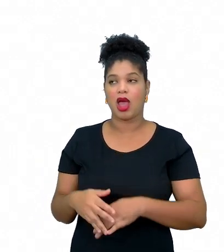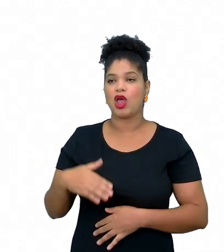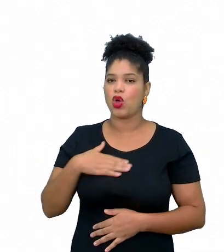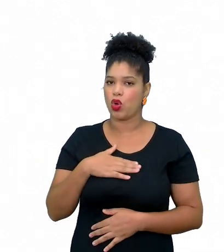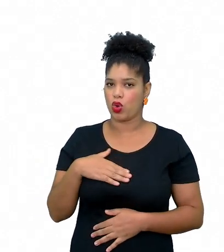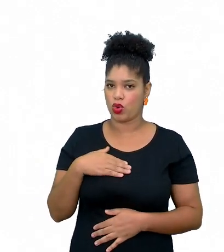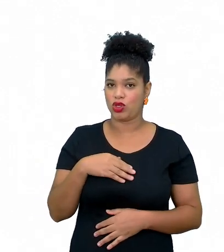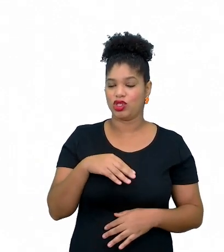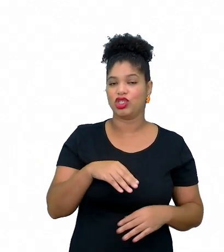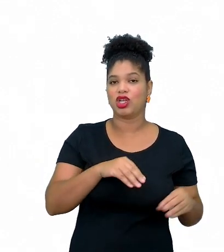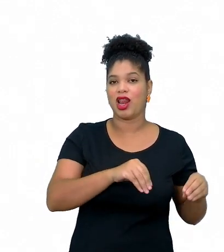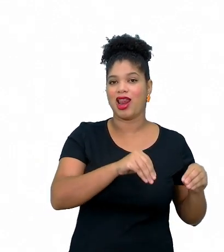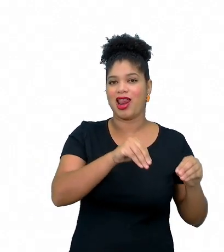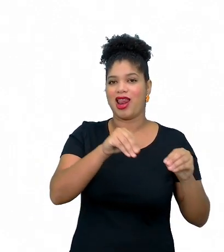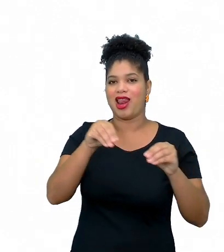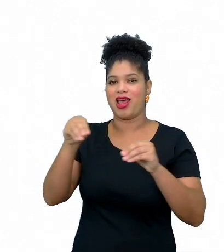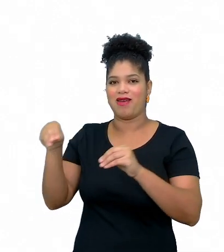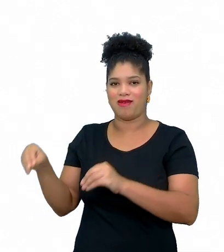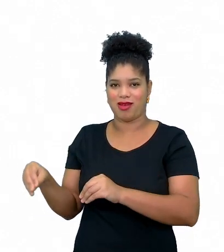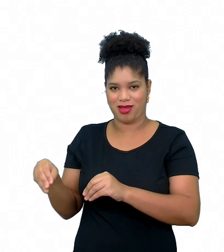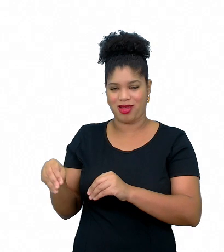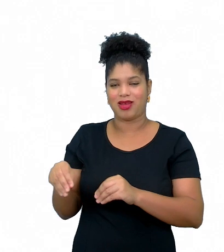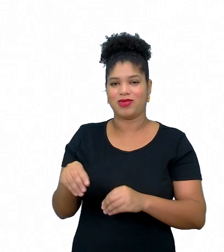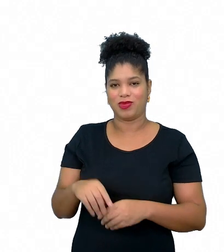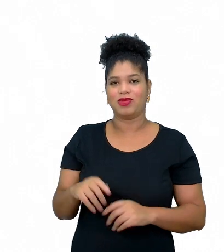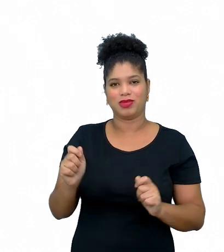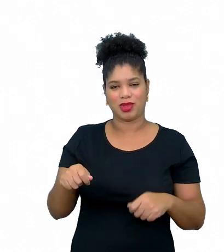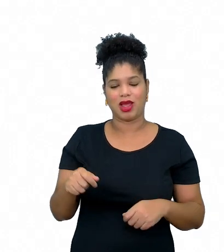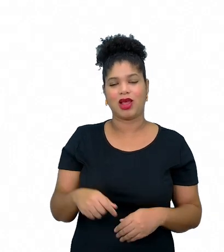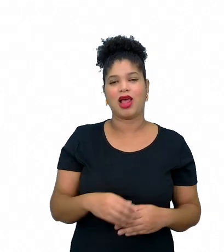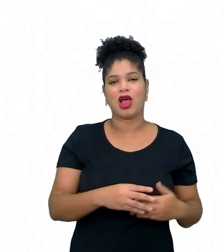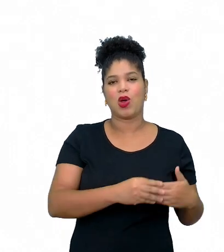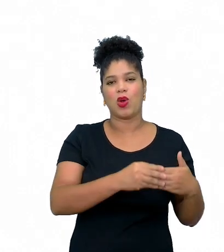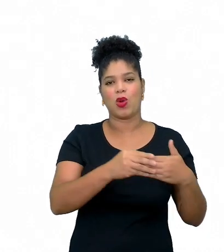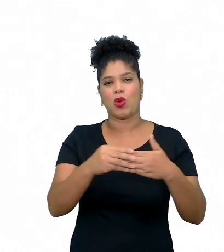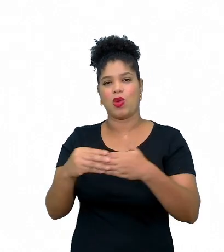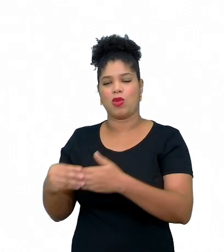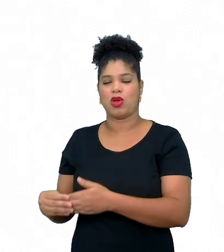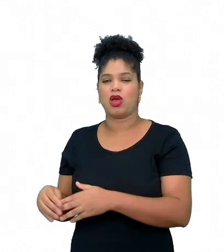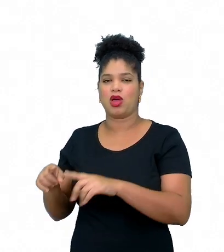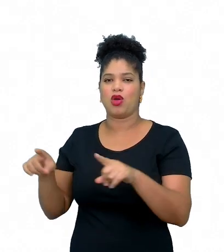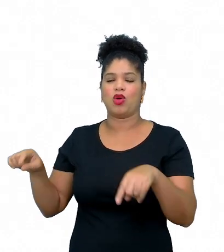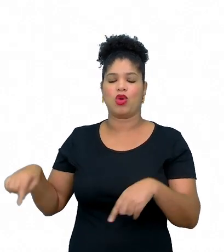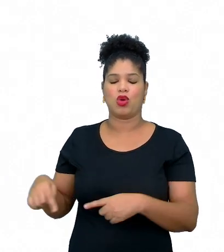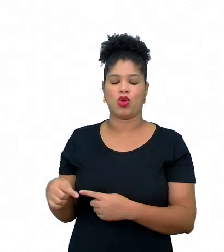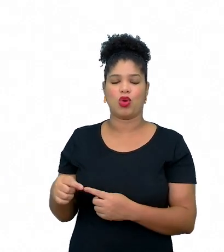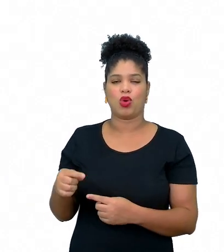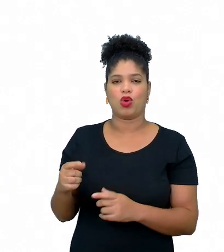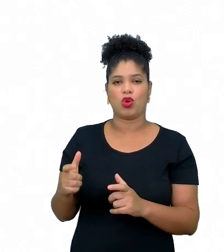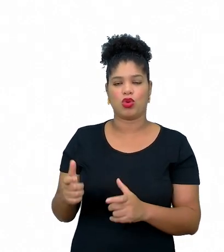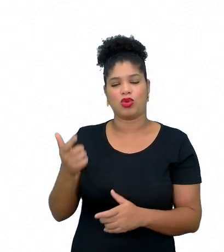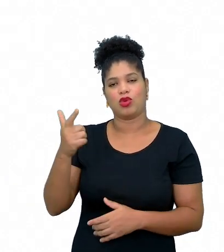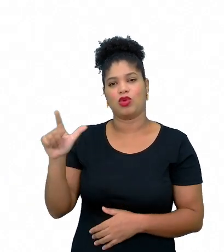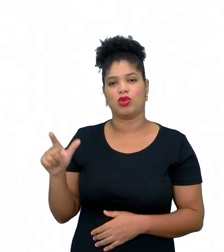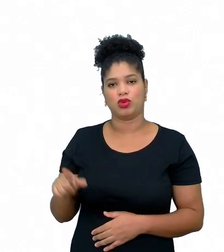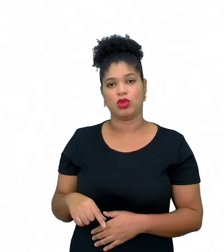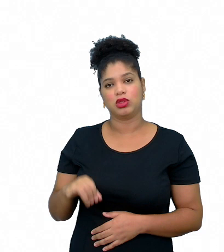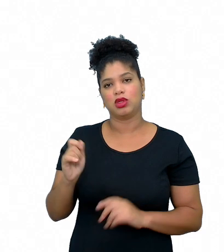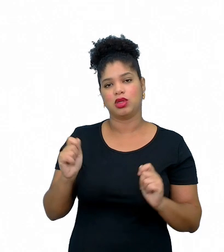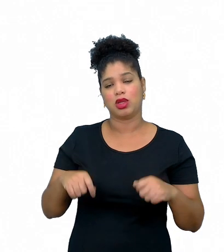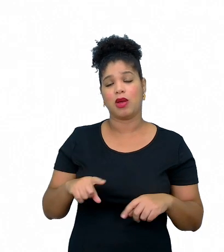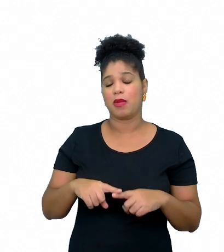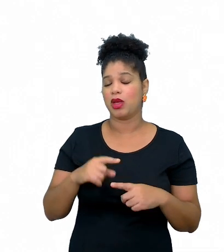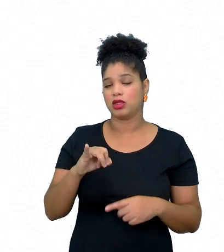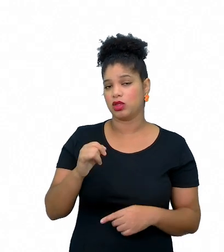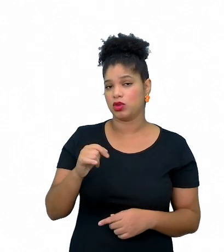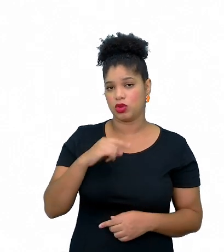o aluno para outros ambientes, quando isso é possível, mas quando não é possível, também é muito importante que ele tente